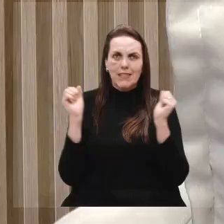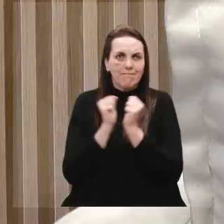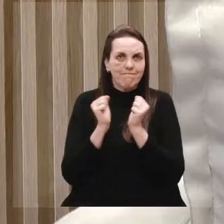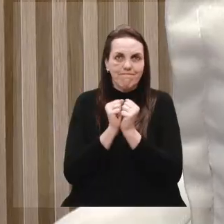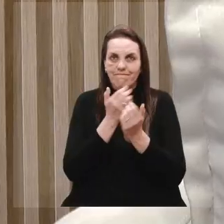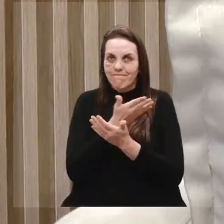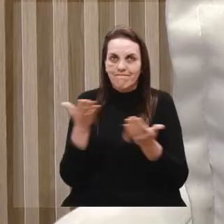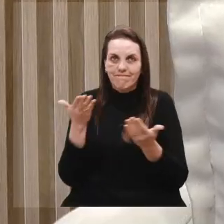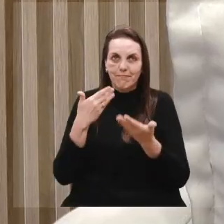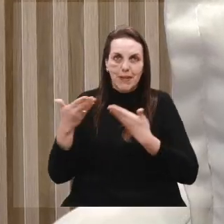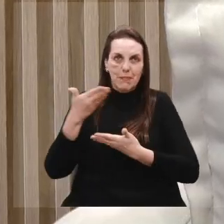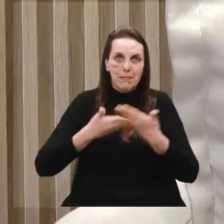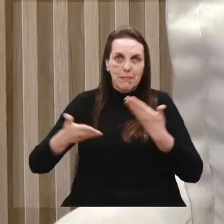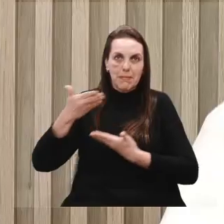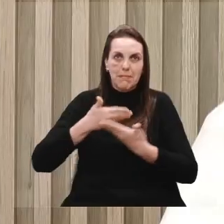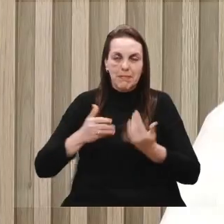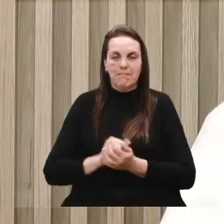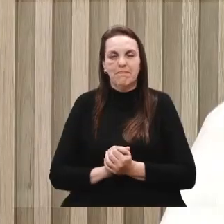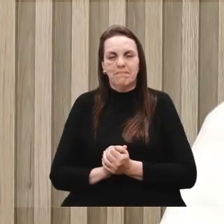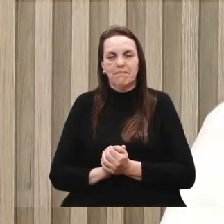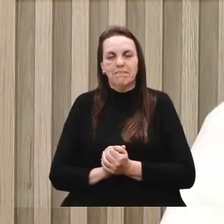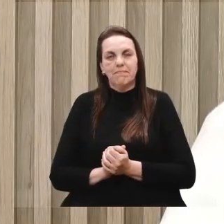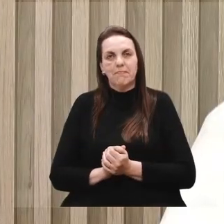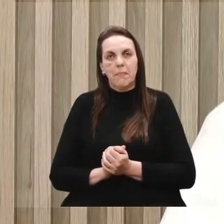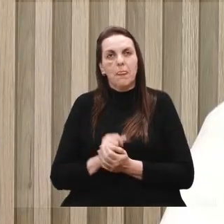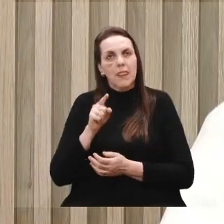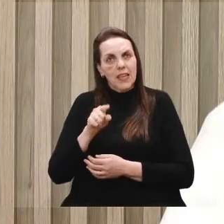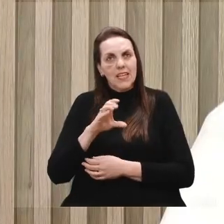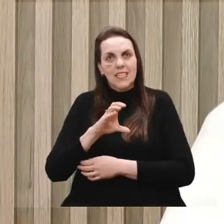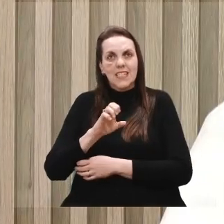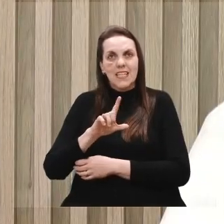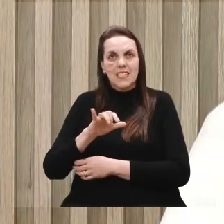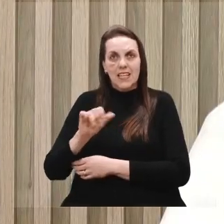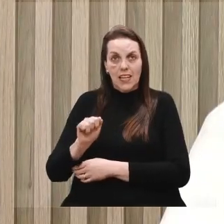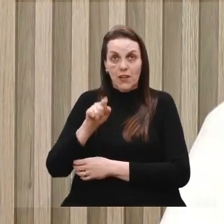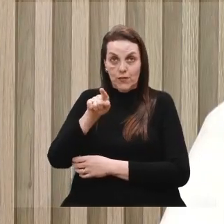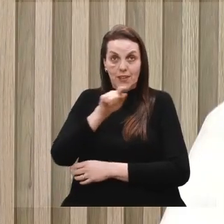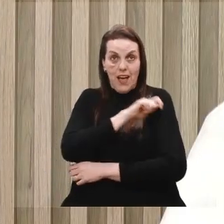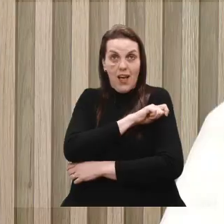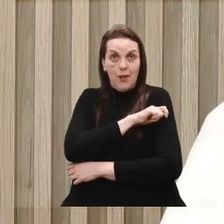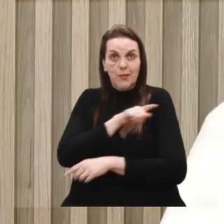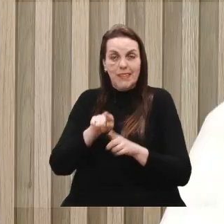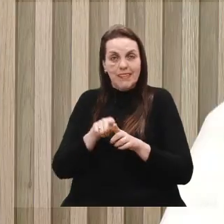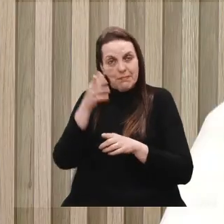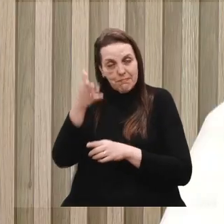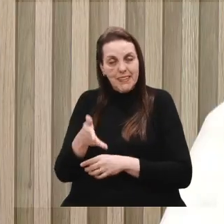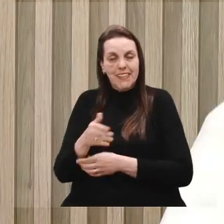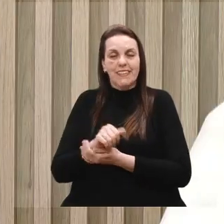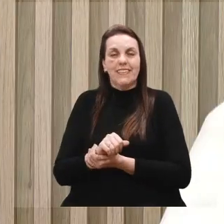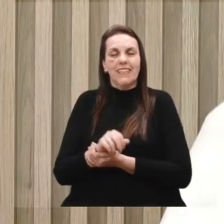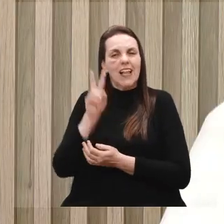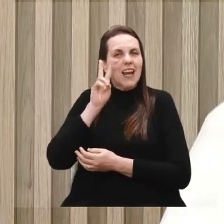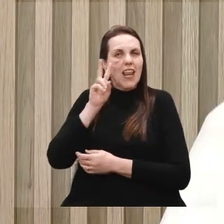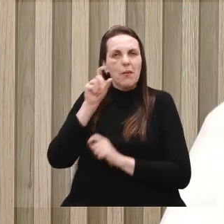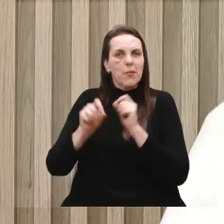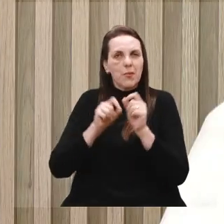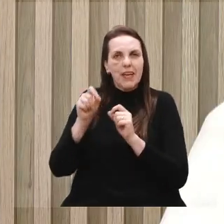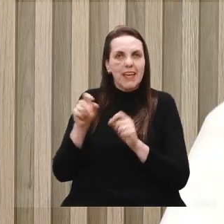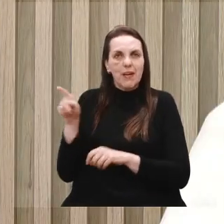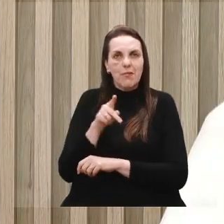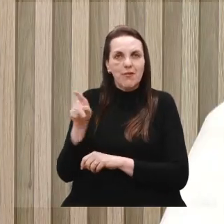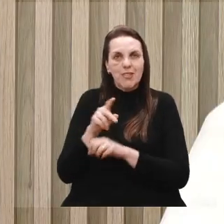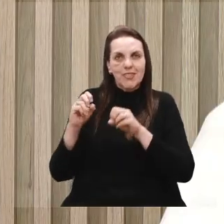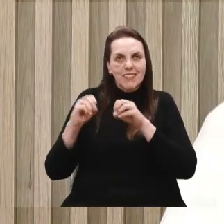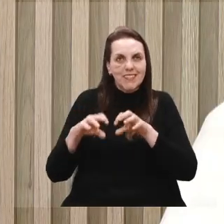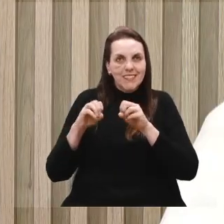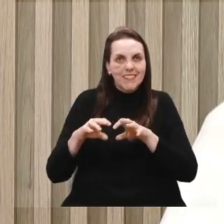aqui debatendo com vocês. Legal. Cecília, você que foi aluna também, né? O que você lembra dela, das aulas, né?